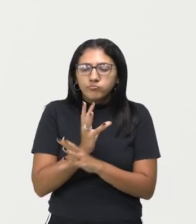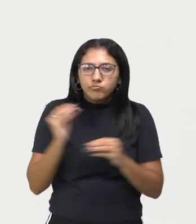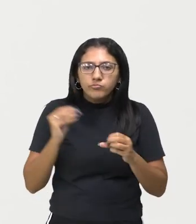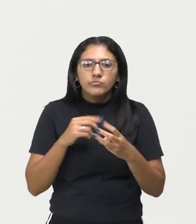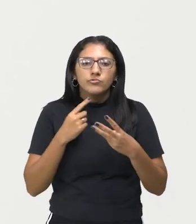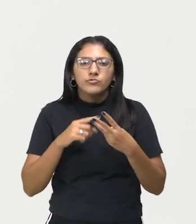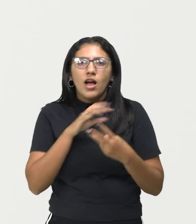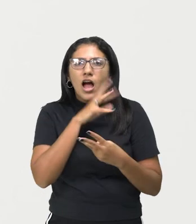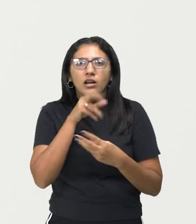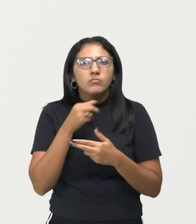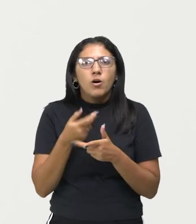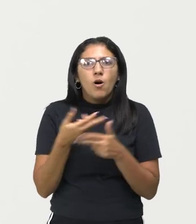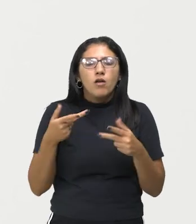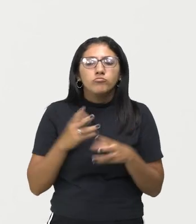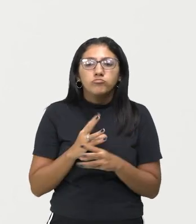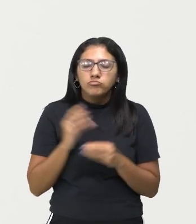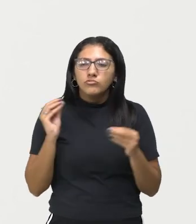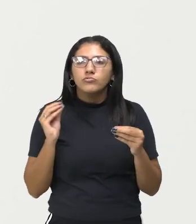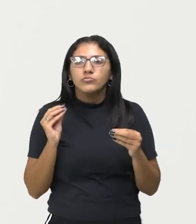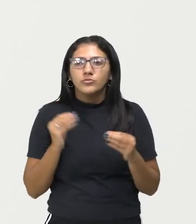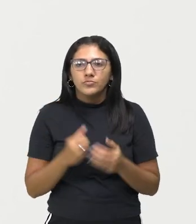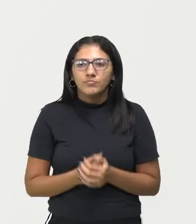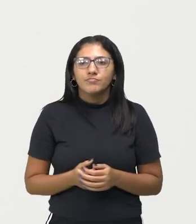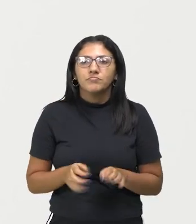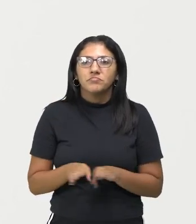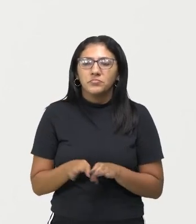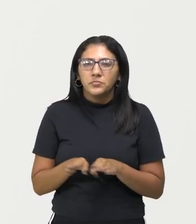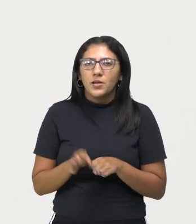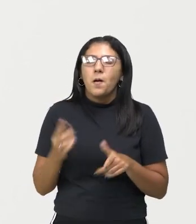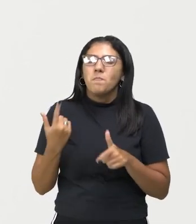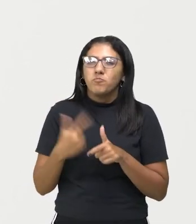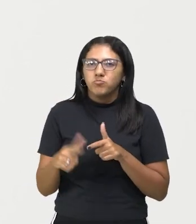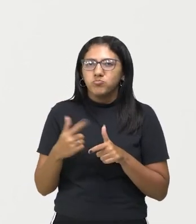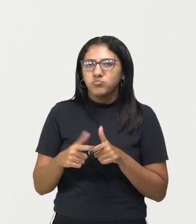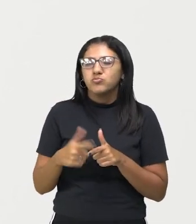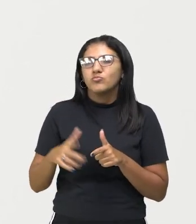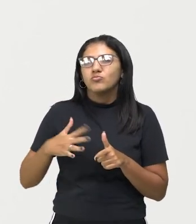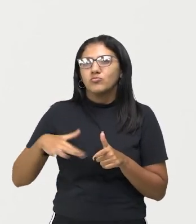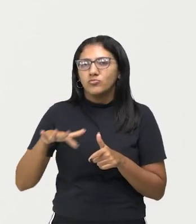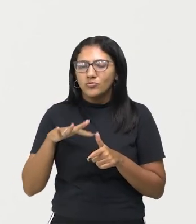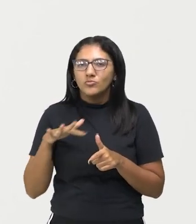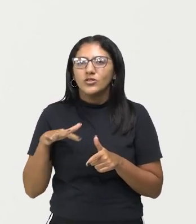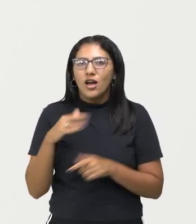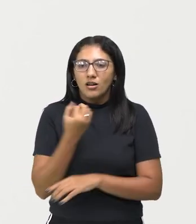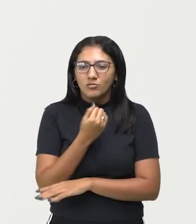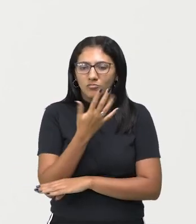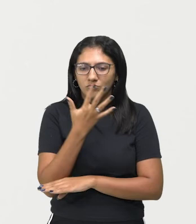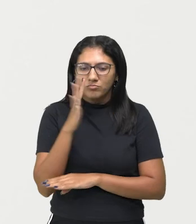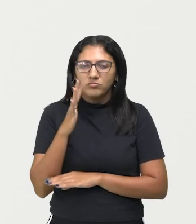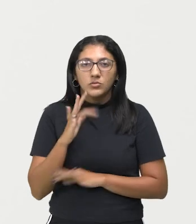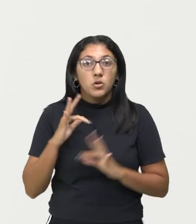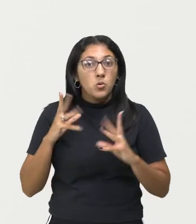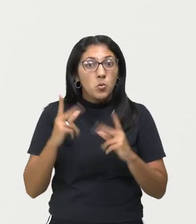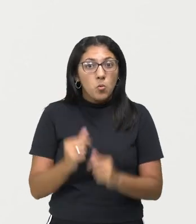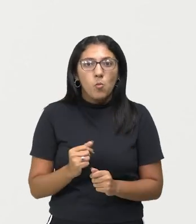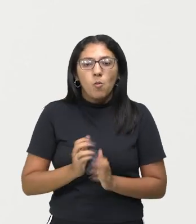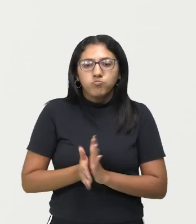a vida animal, então é considerada também uma tragédia ecológica porque acabou com toda uma fauna